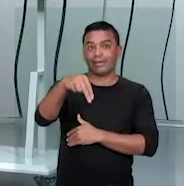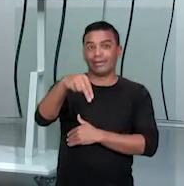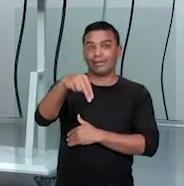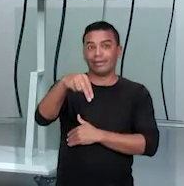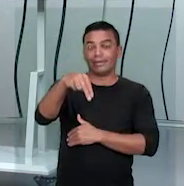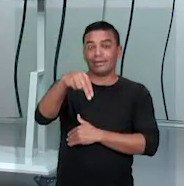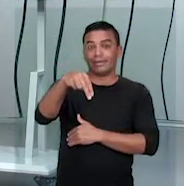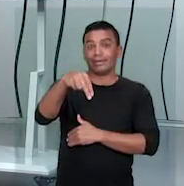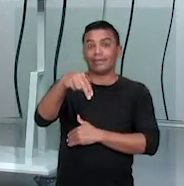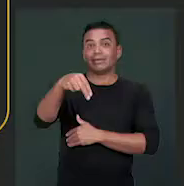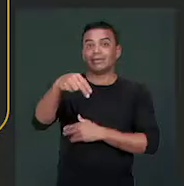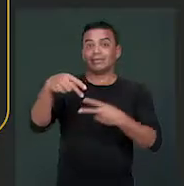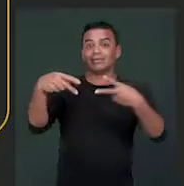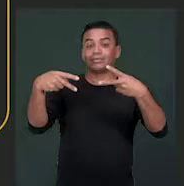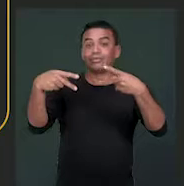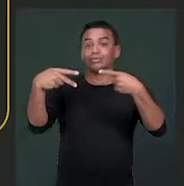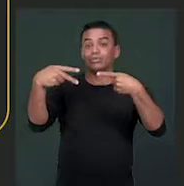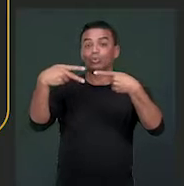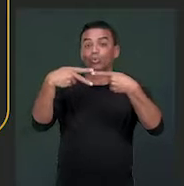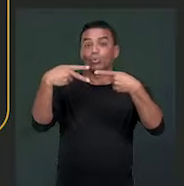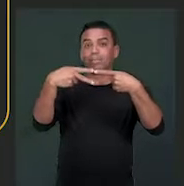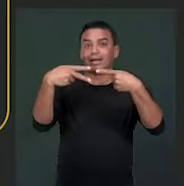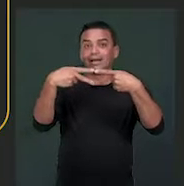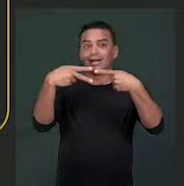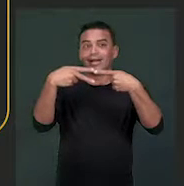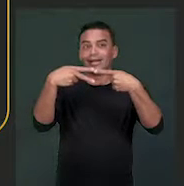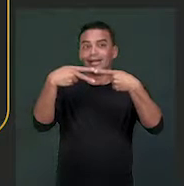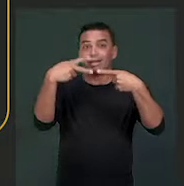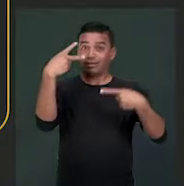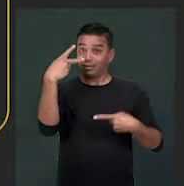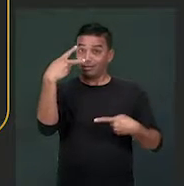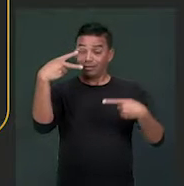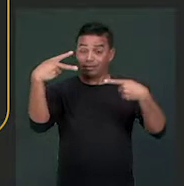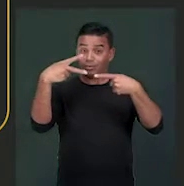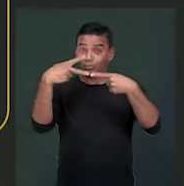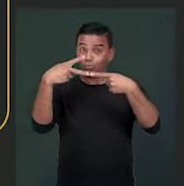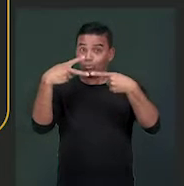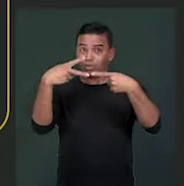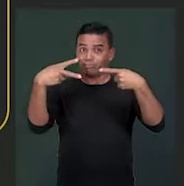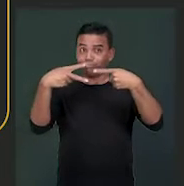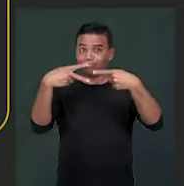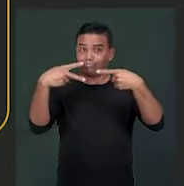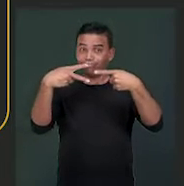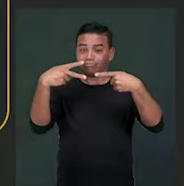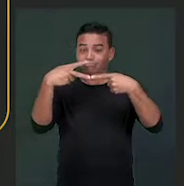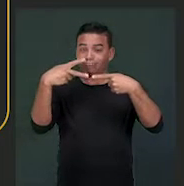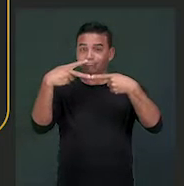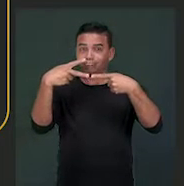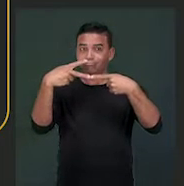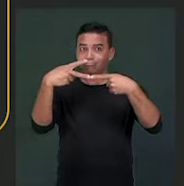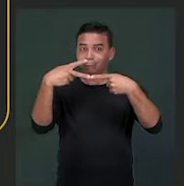ligação dupla. Então, isso daqui indica dupla ligação.